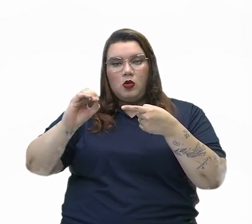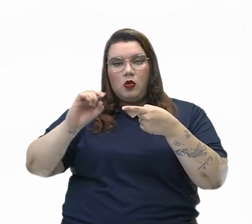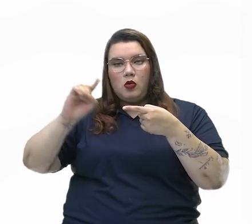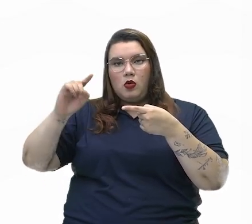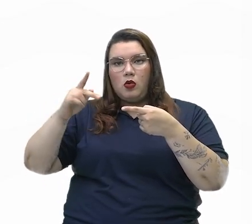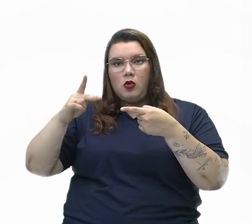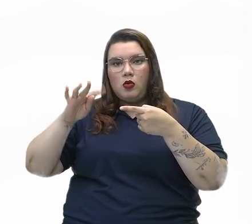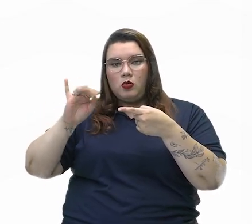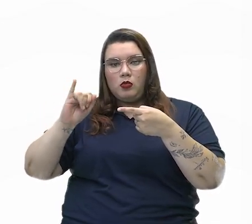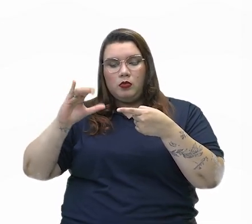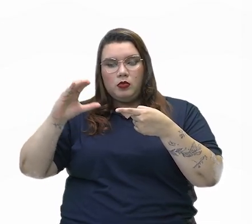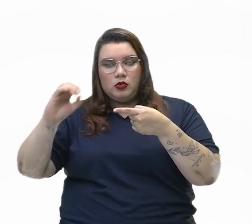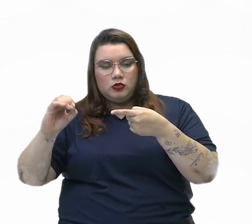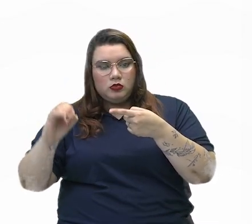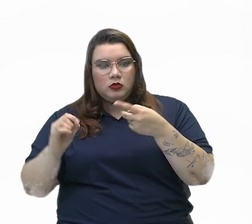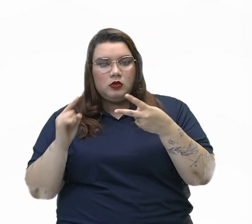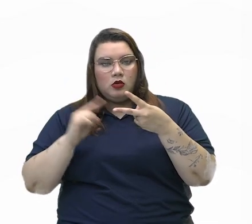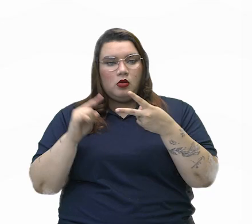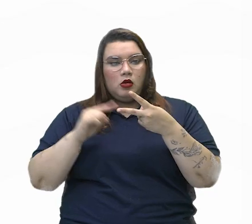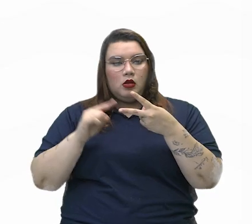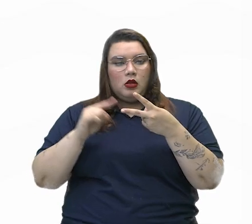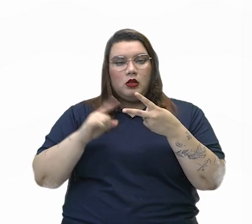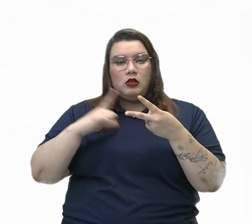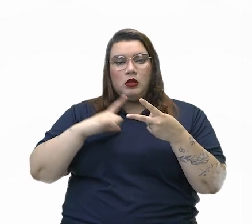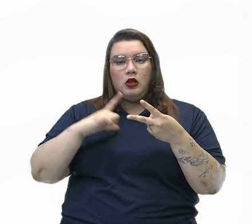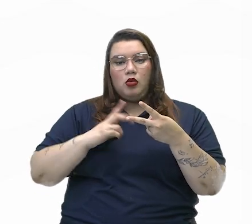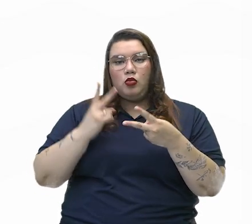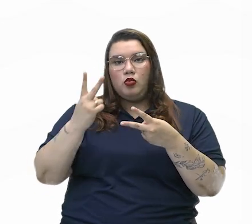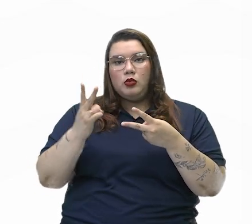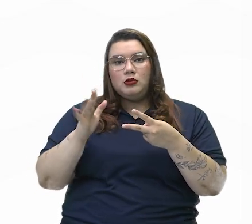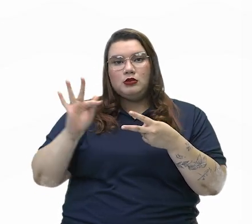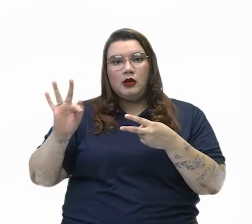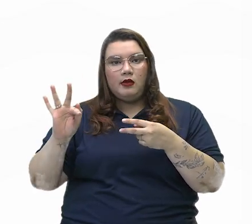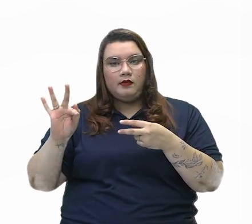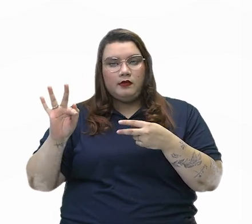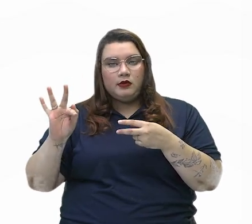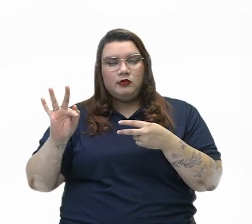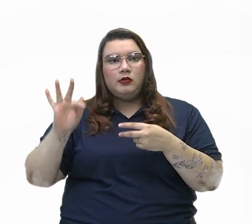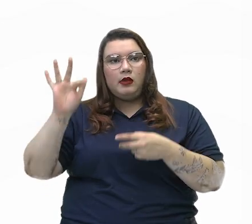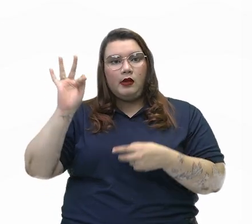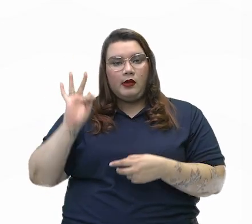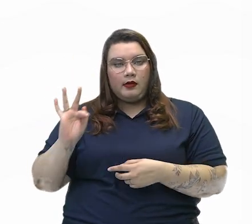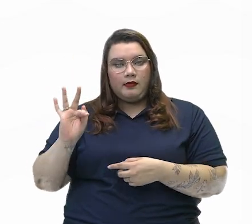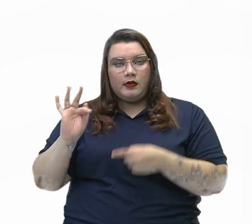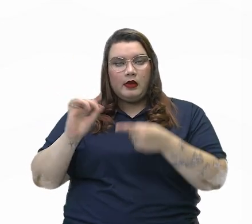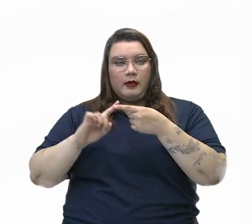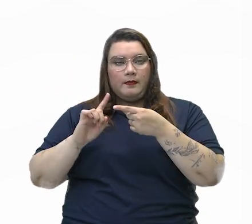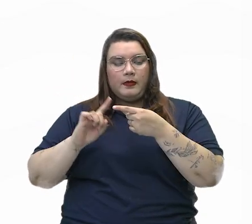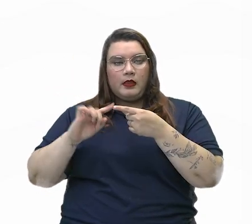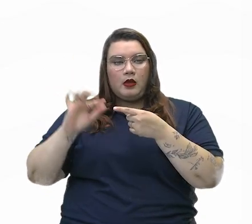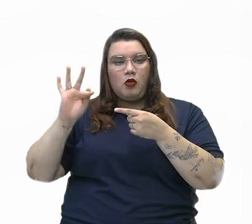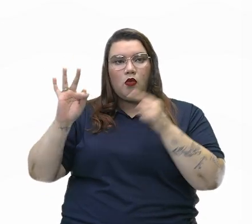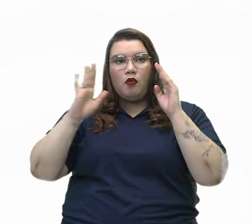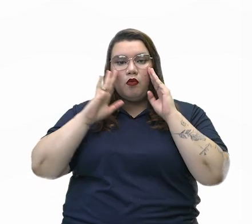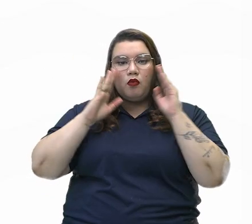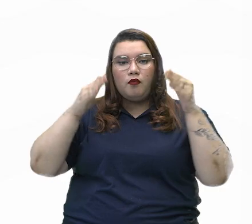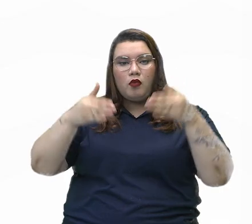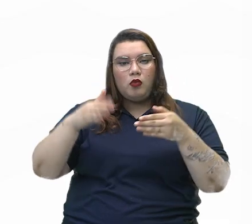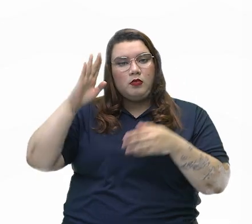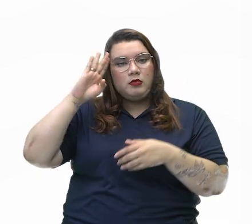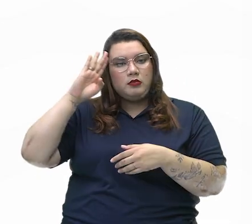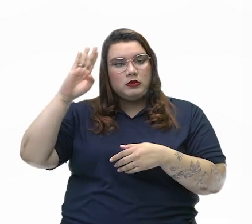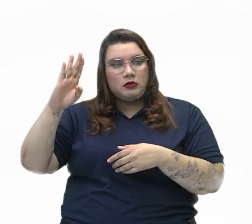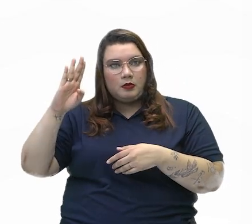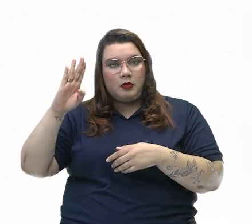o foco principal objeto e o foco principal imagem. A gente vai ver aí na próxima cartela